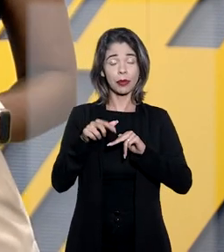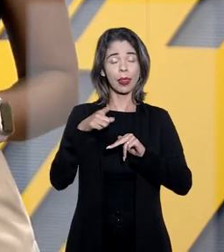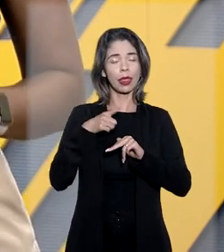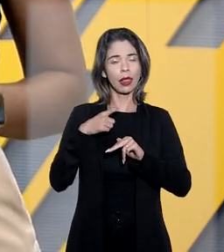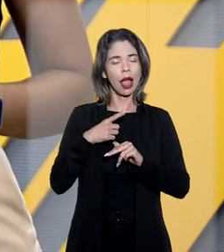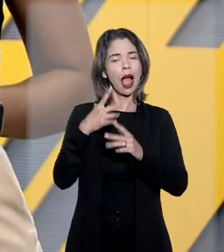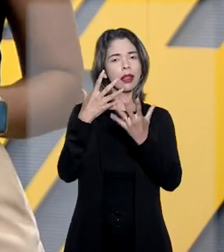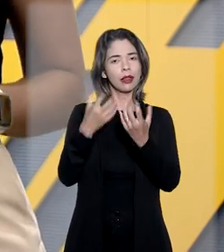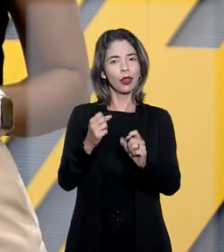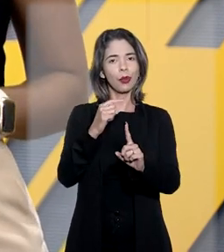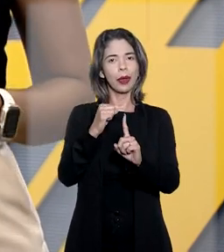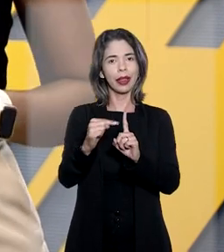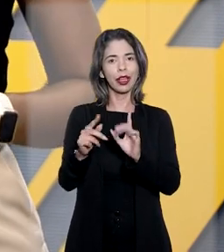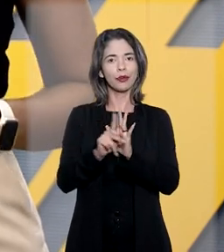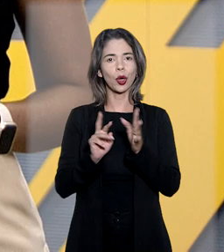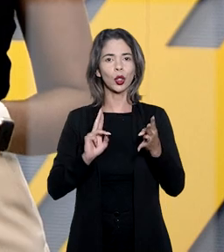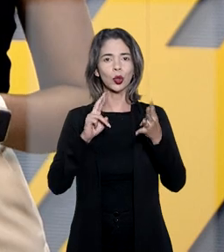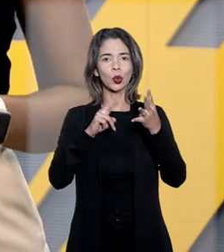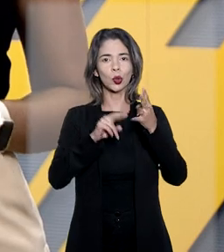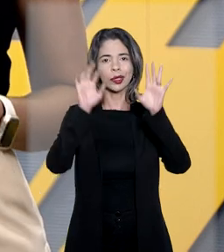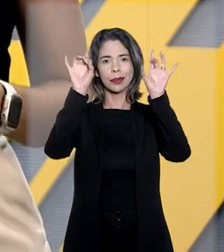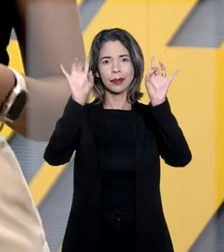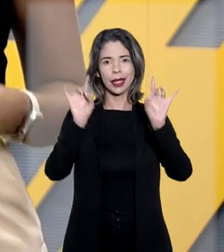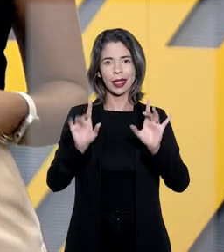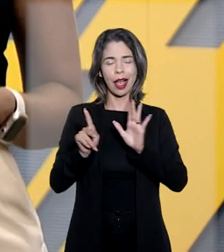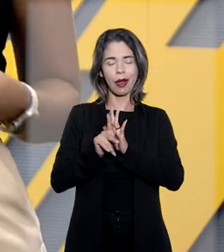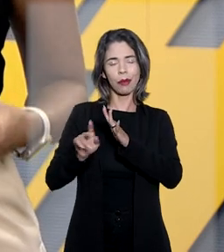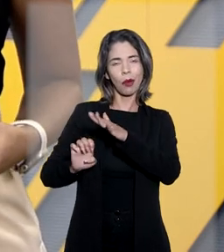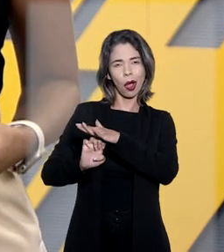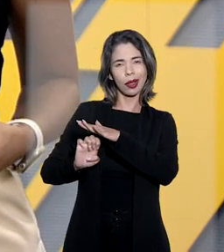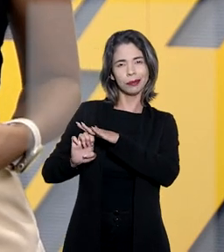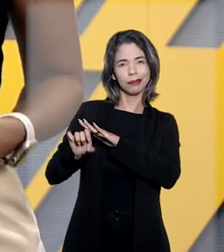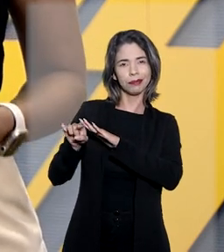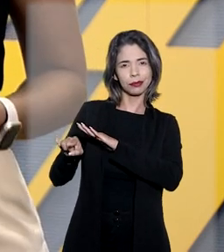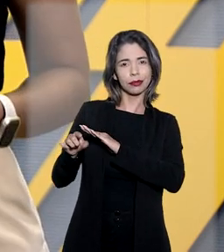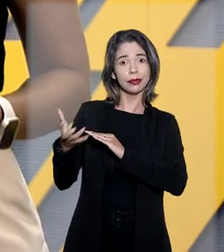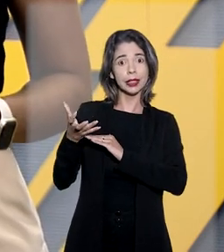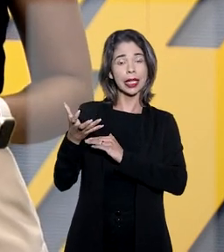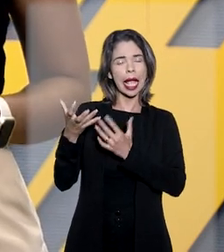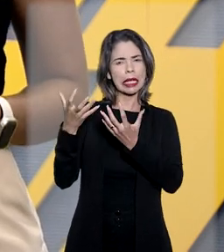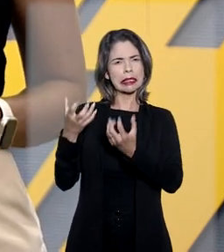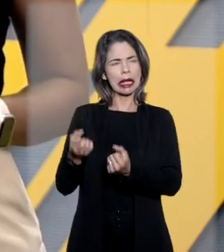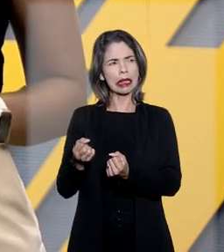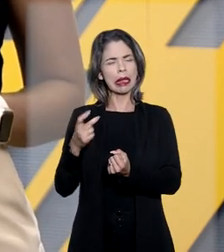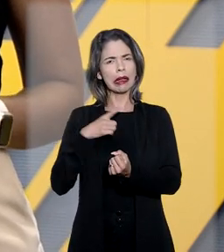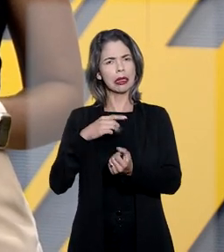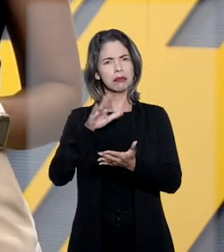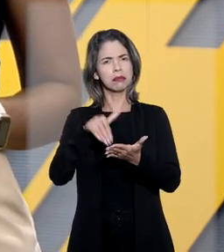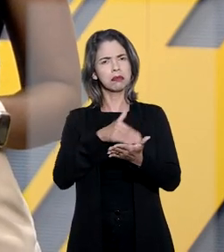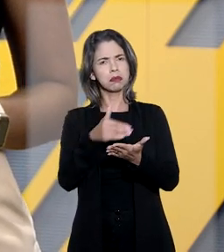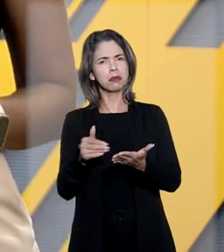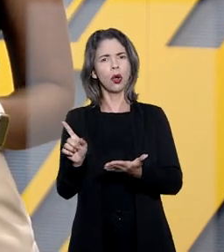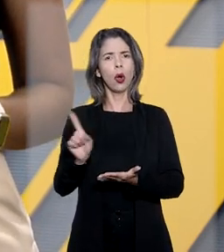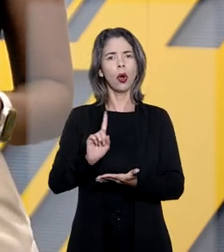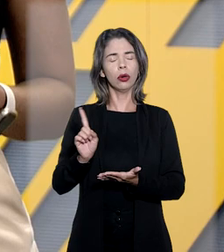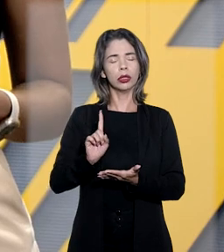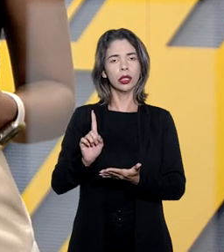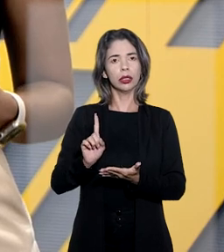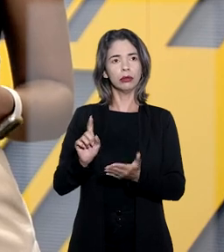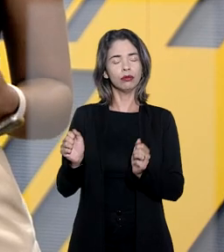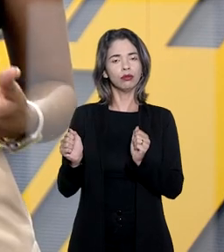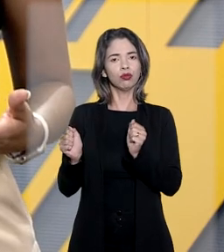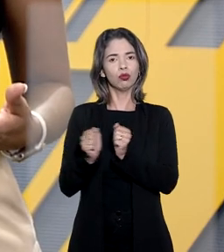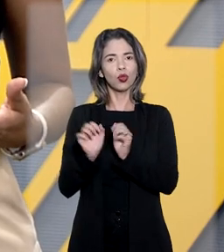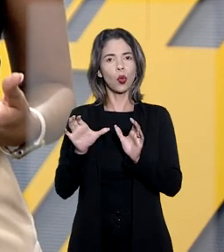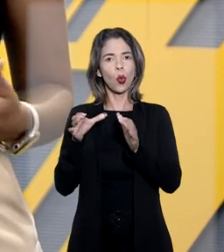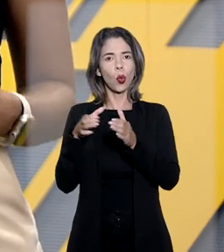entendimento, foi dado parcial provimento ao recurso especial de uma operadora que buscava confirmar a rescisão do contrato com uma